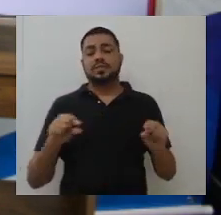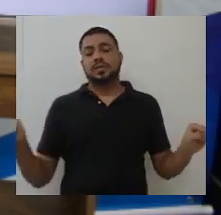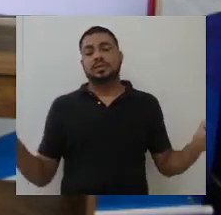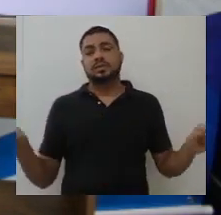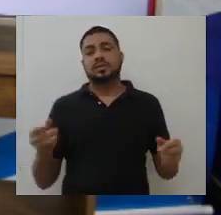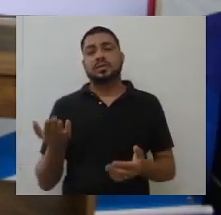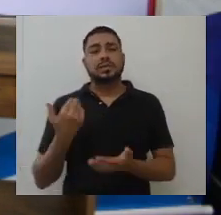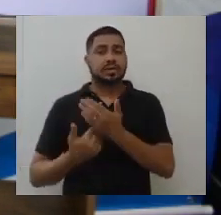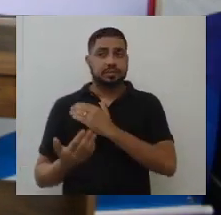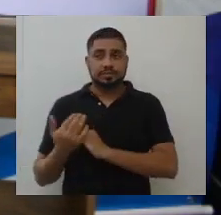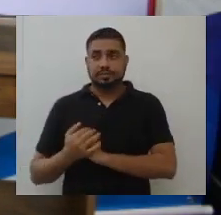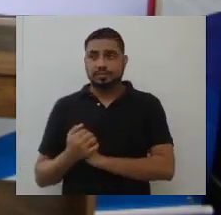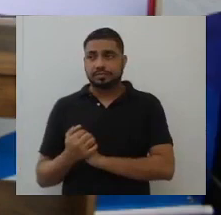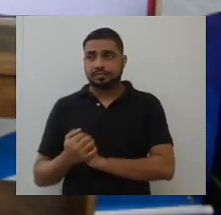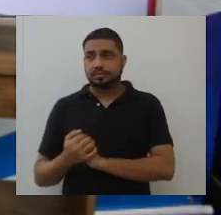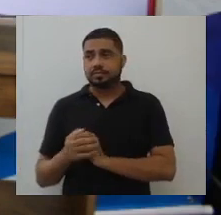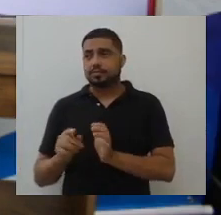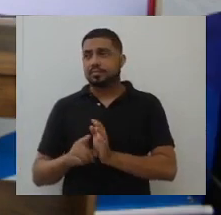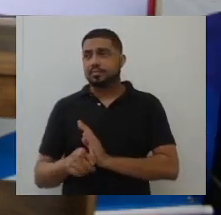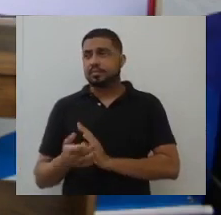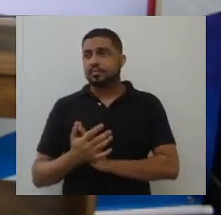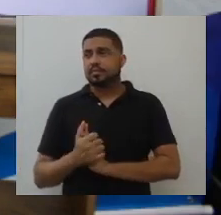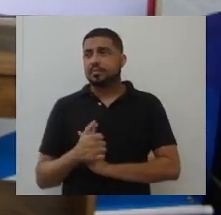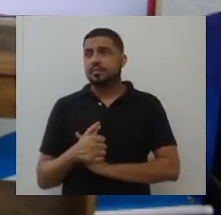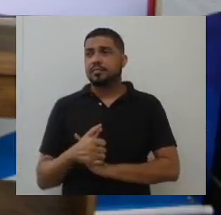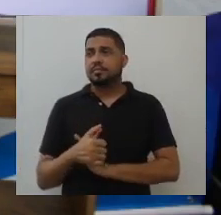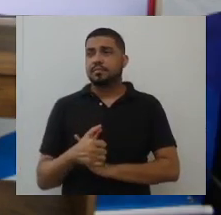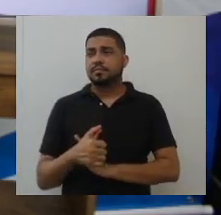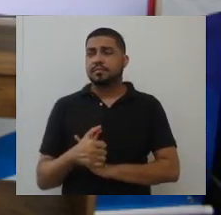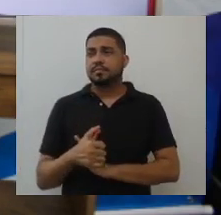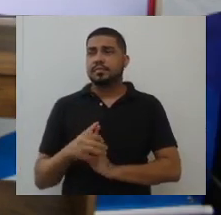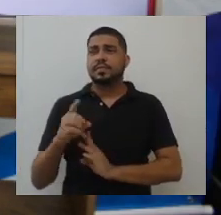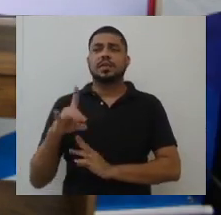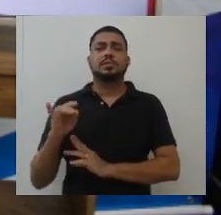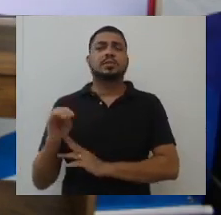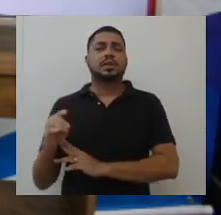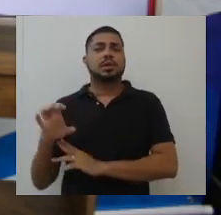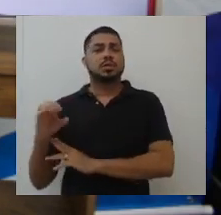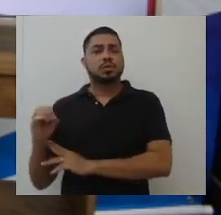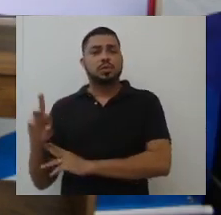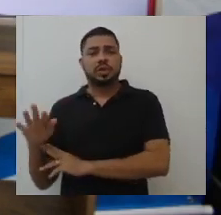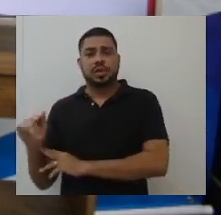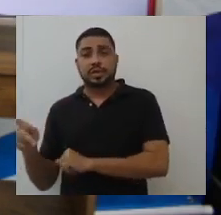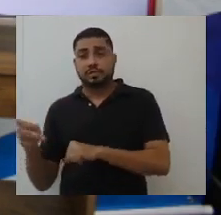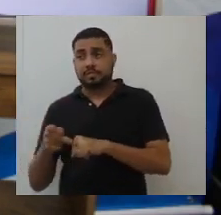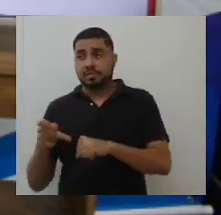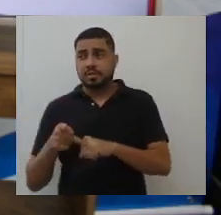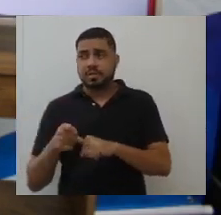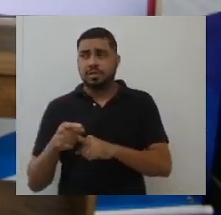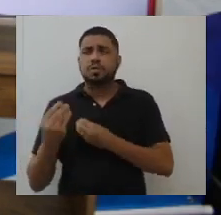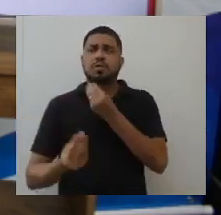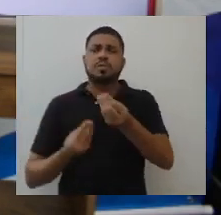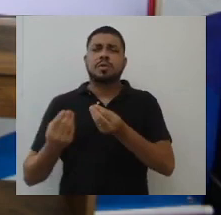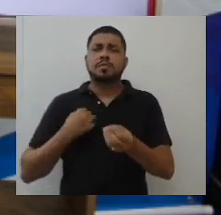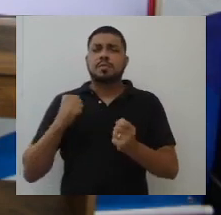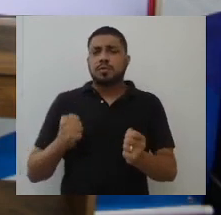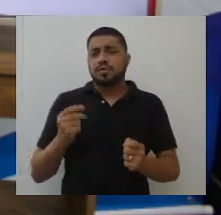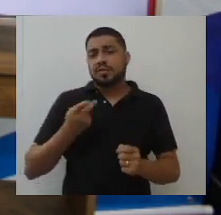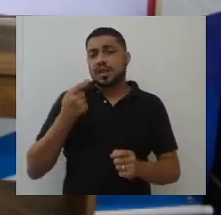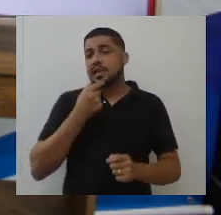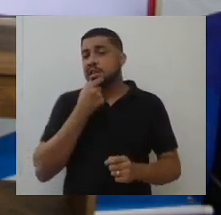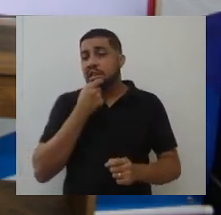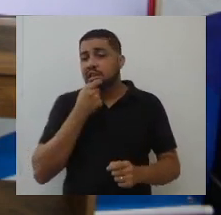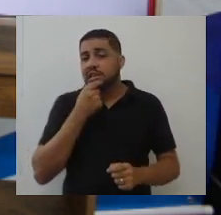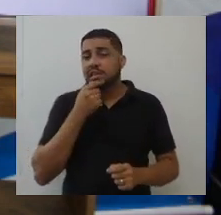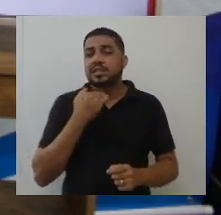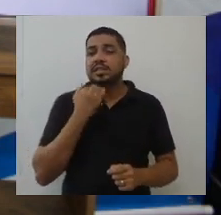da oração anterior. Mais alguma pergunta? Bora? Débora Correia de Petrolina. Como eu posso falar inglês